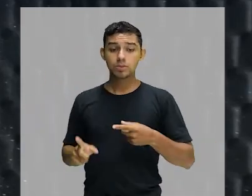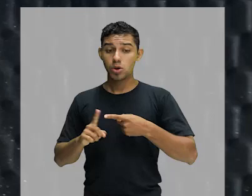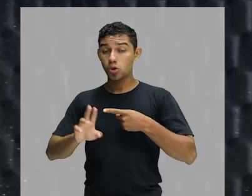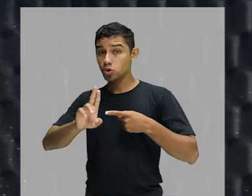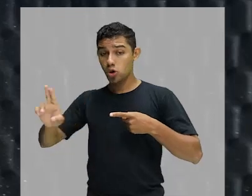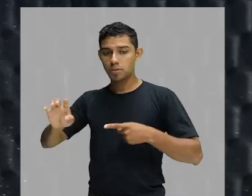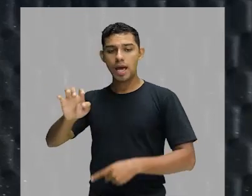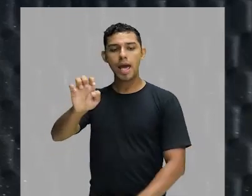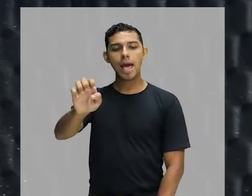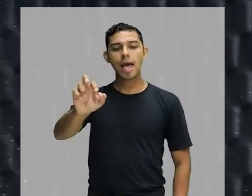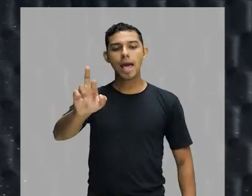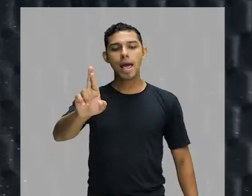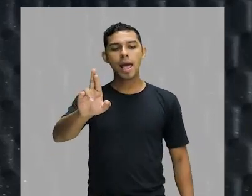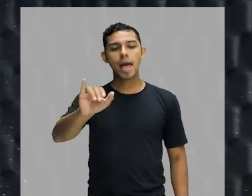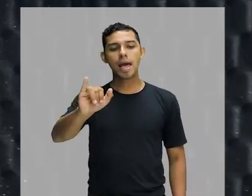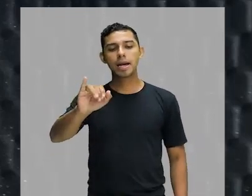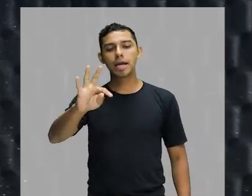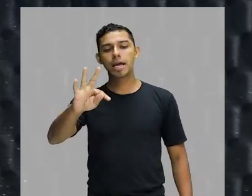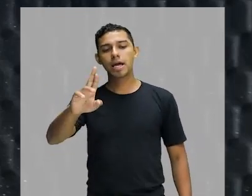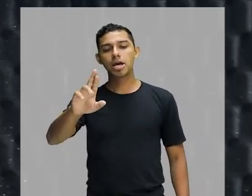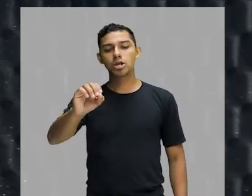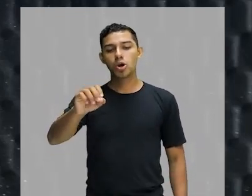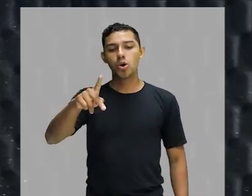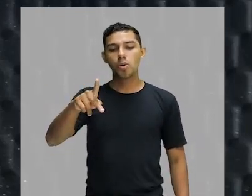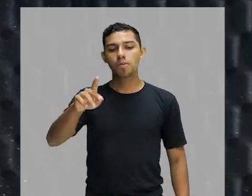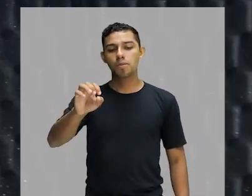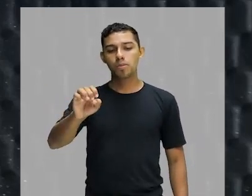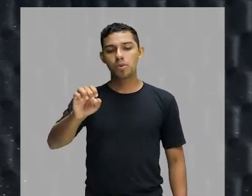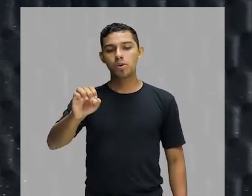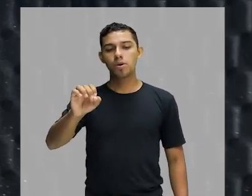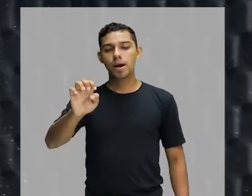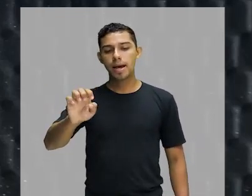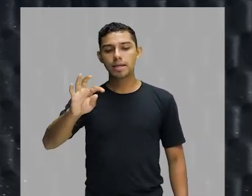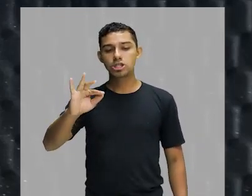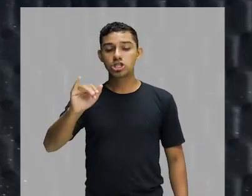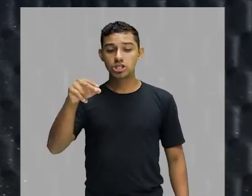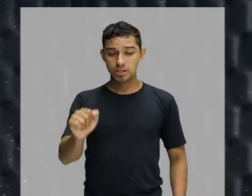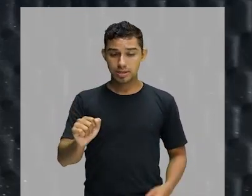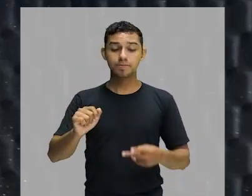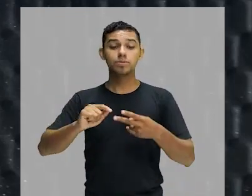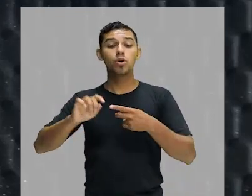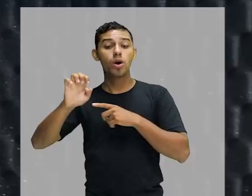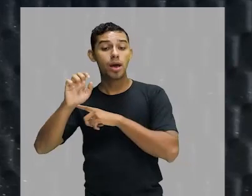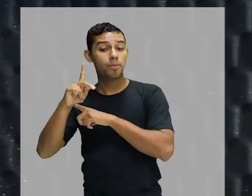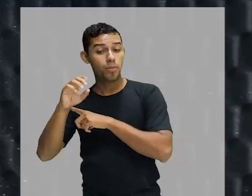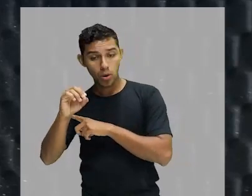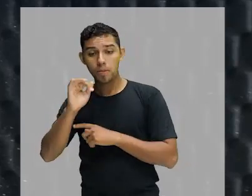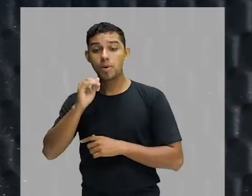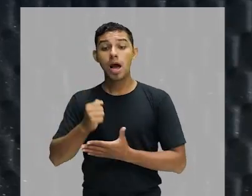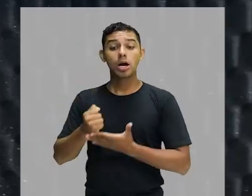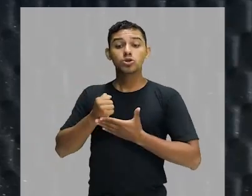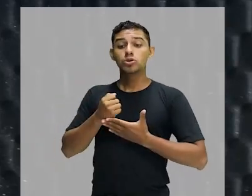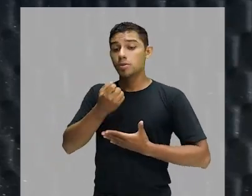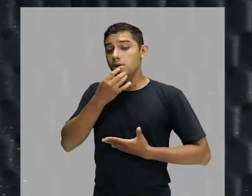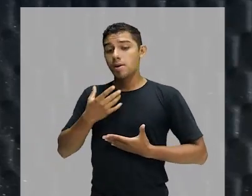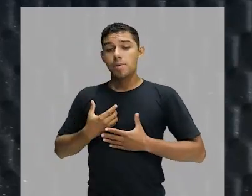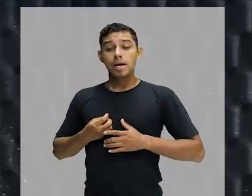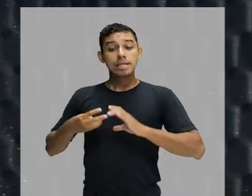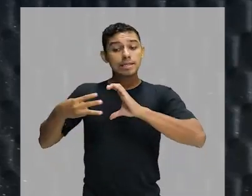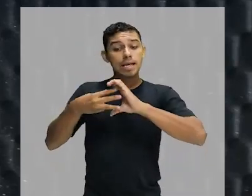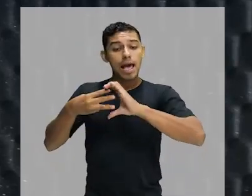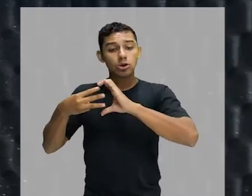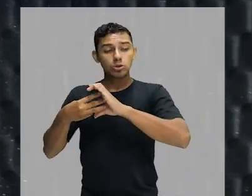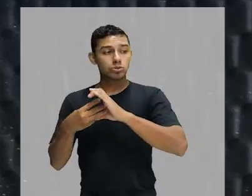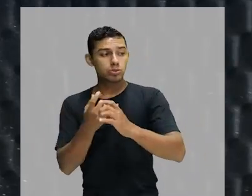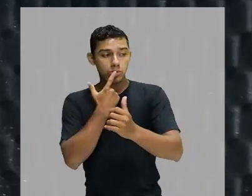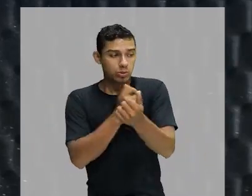eritropoetina, que é o EPO, que ajuda a aumentar as células que carregam oxigênio no sangue, melhorando o desempenho. Então tá aqui, ó, se eu